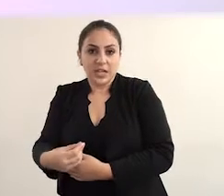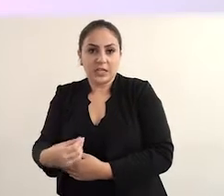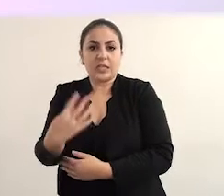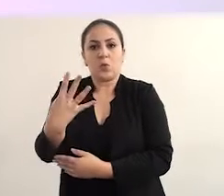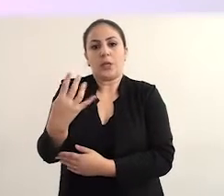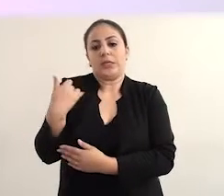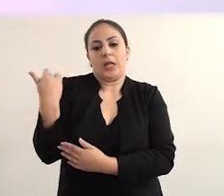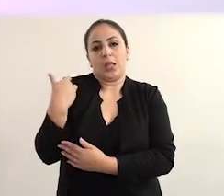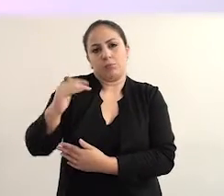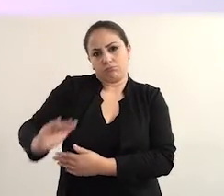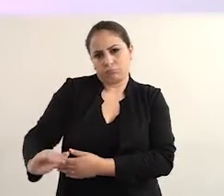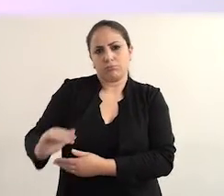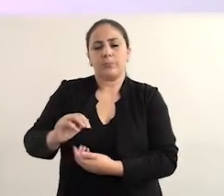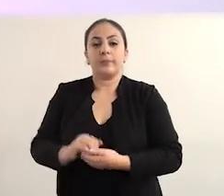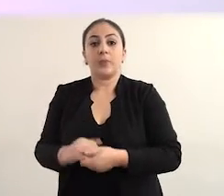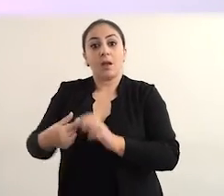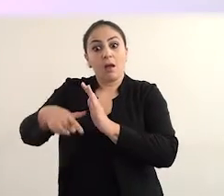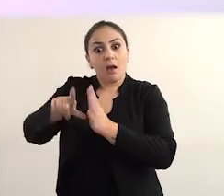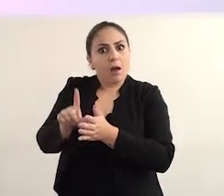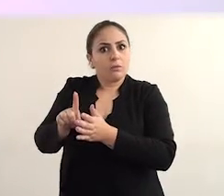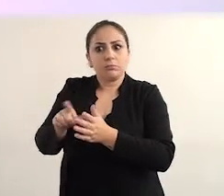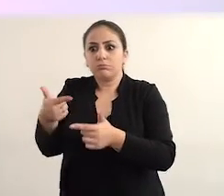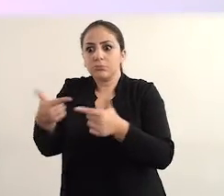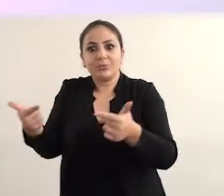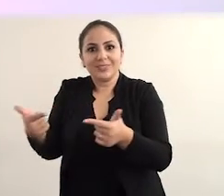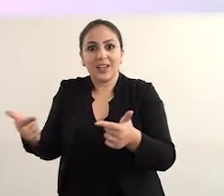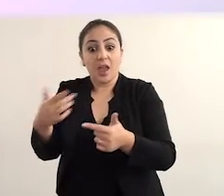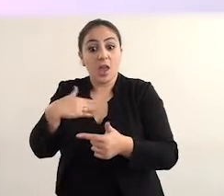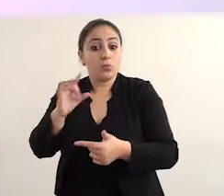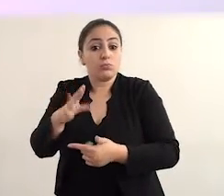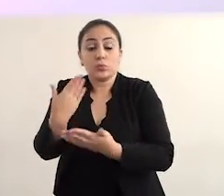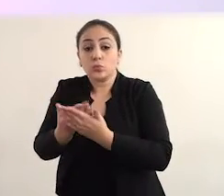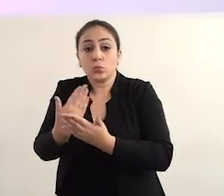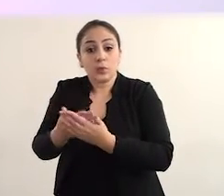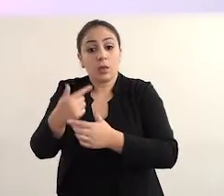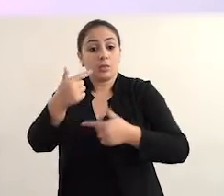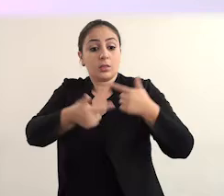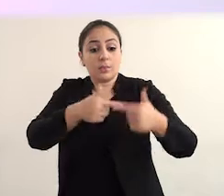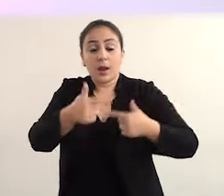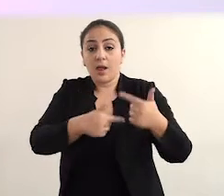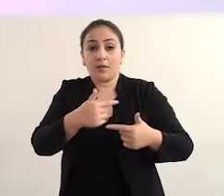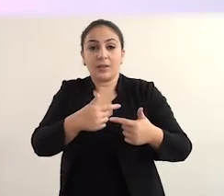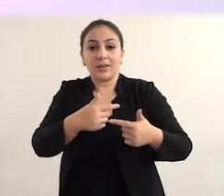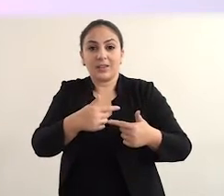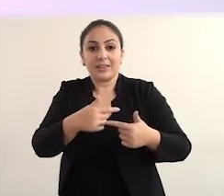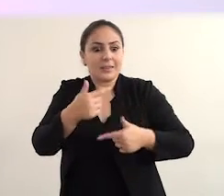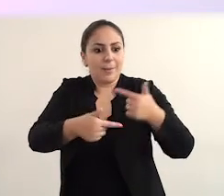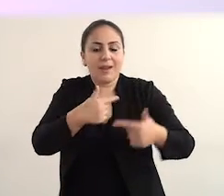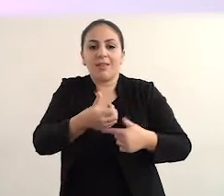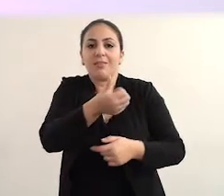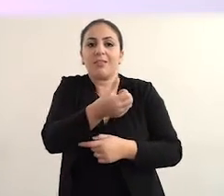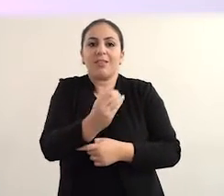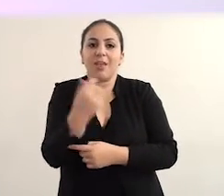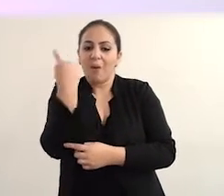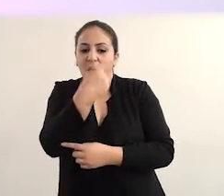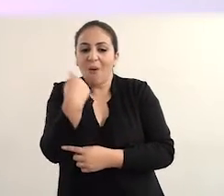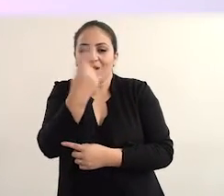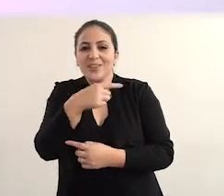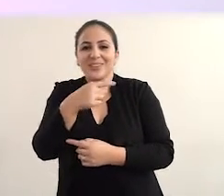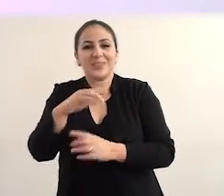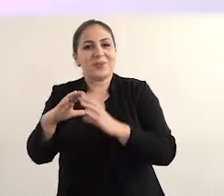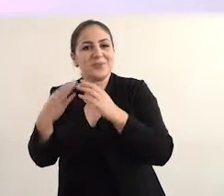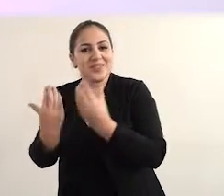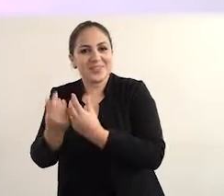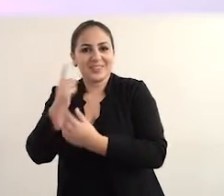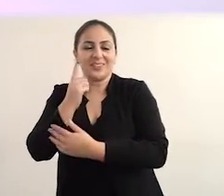Uma pequenininha. Mas antes a gente não tinha. Eu estudava, trabalhava praticamente 60 horas com a comunidade surda, entre